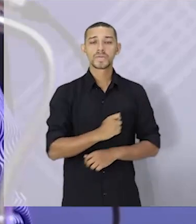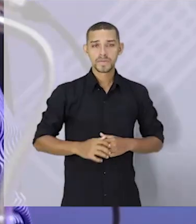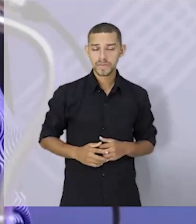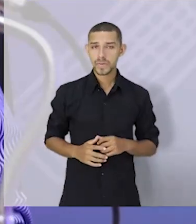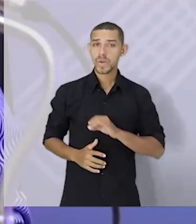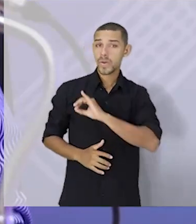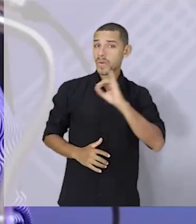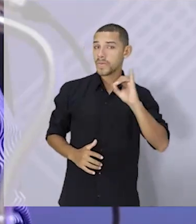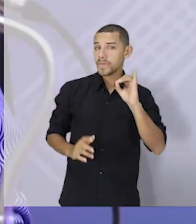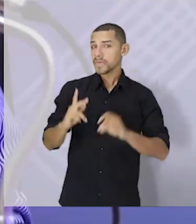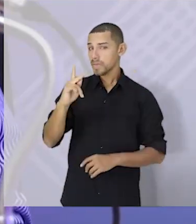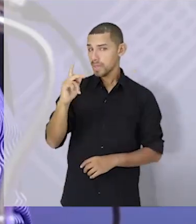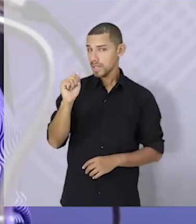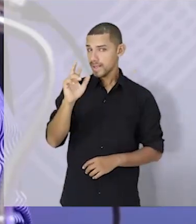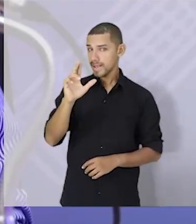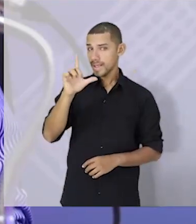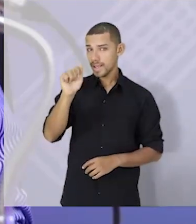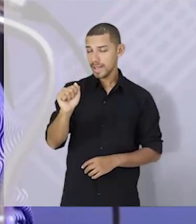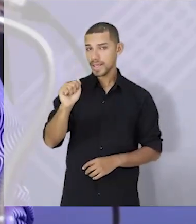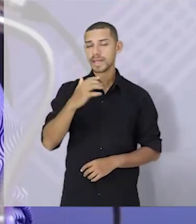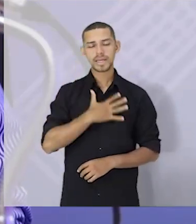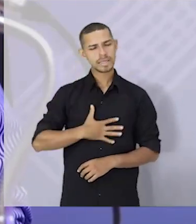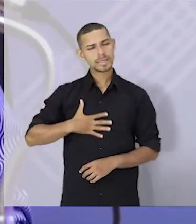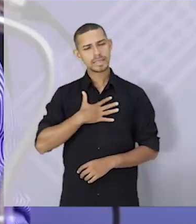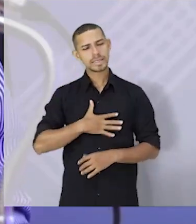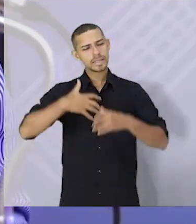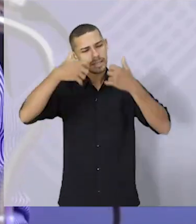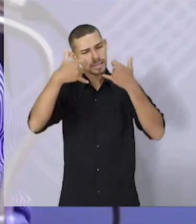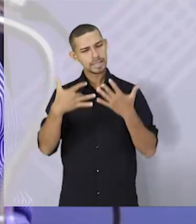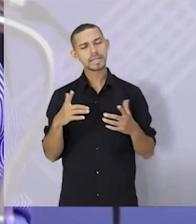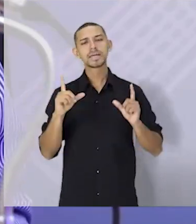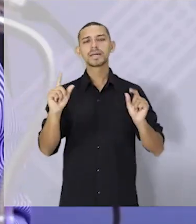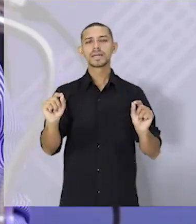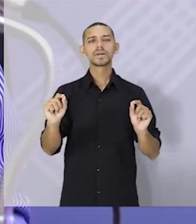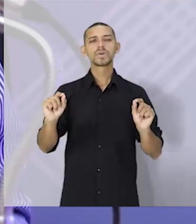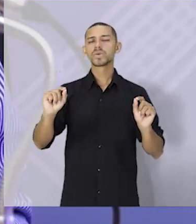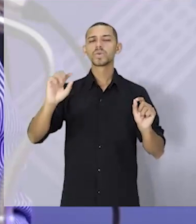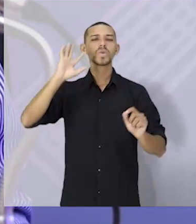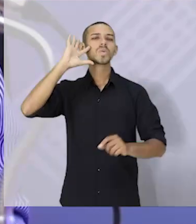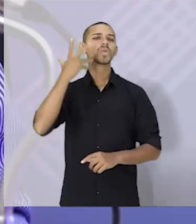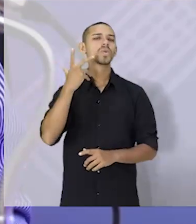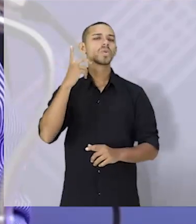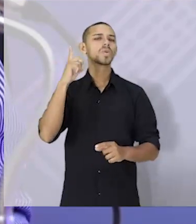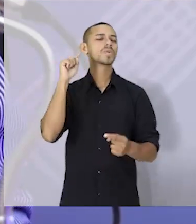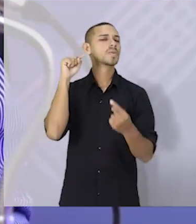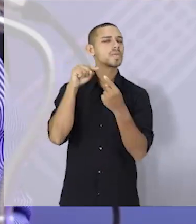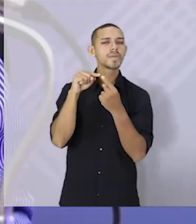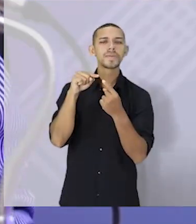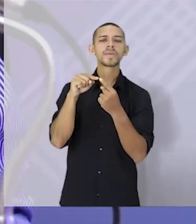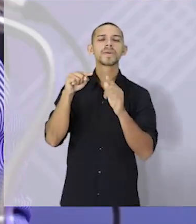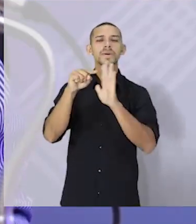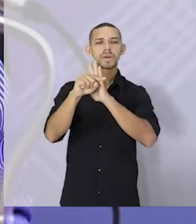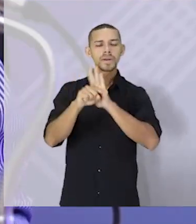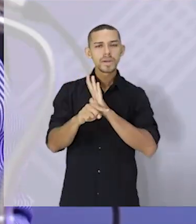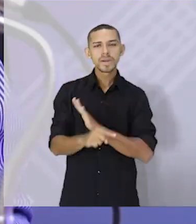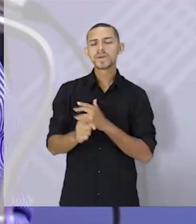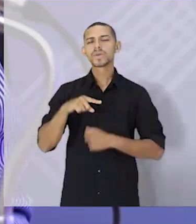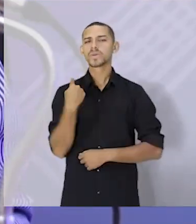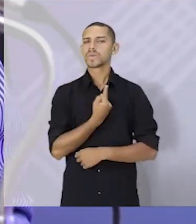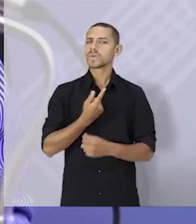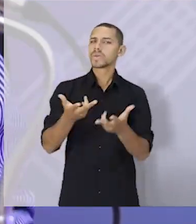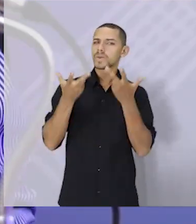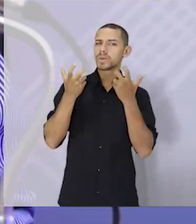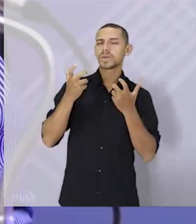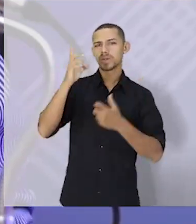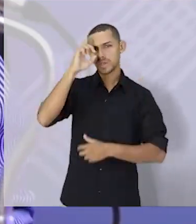Carla. Está sendo um prazer vir falar aqui sobre essas questões que a gente percebe aí no dia a